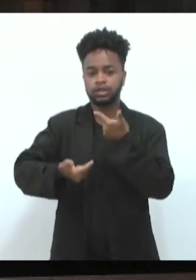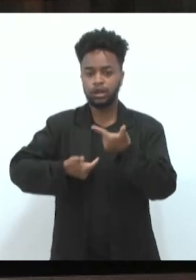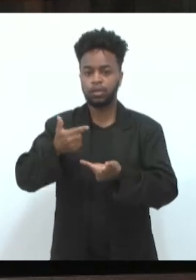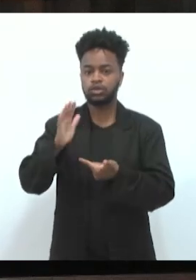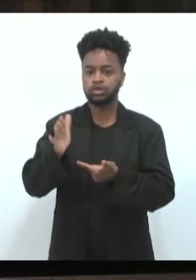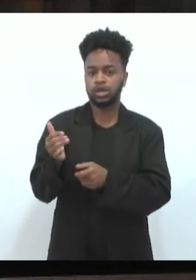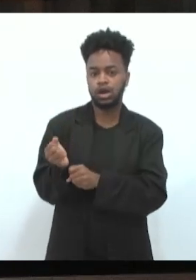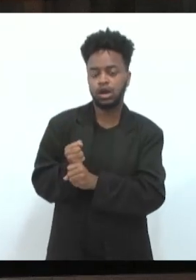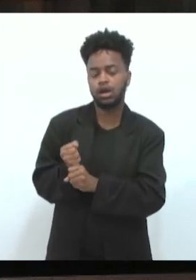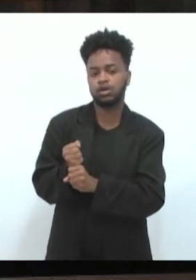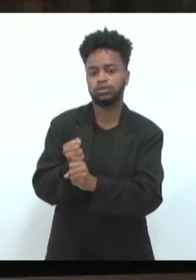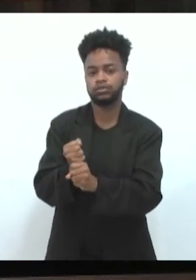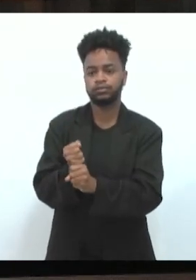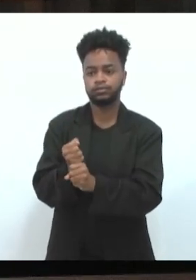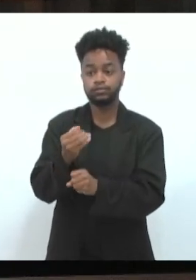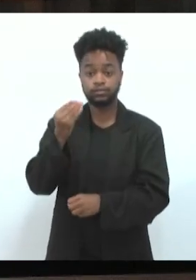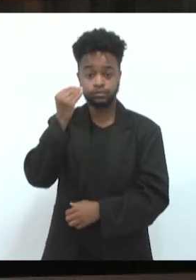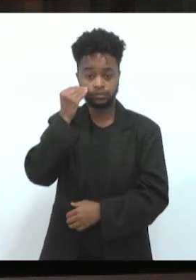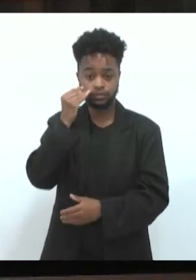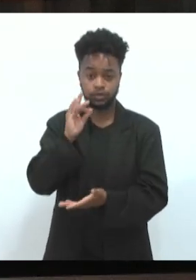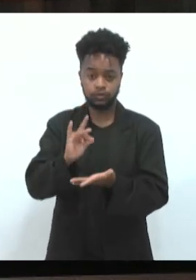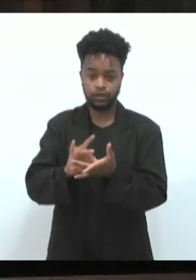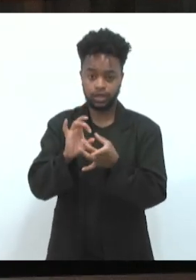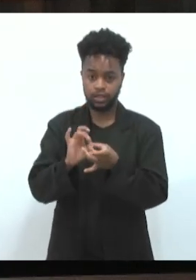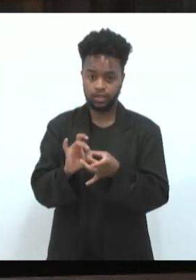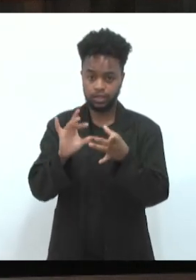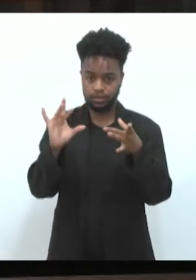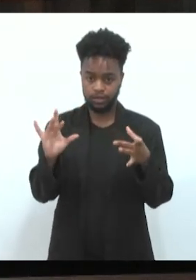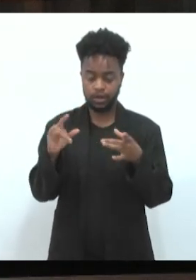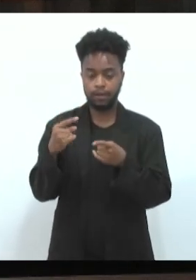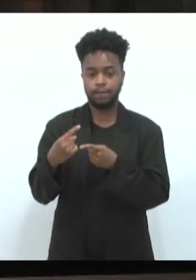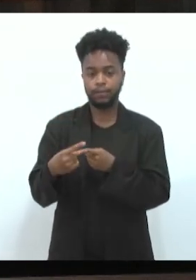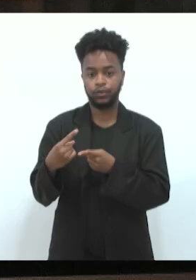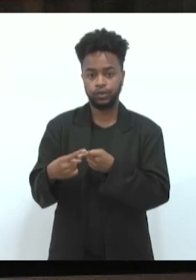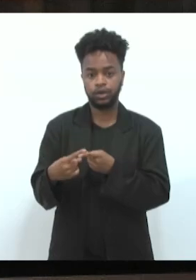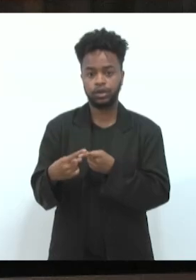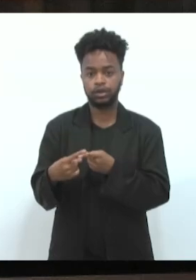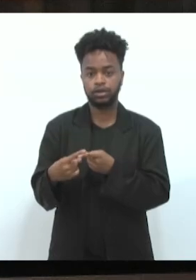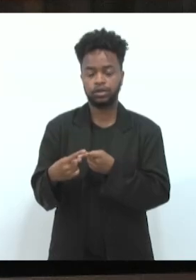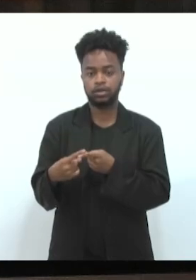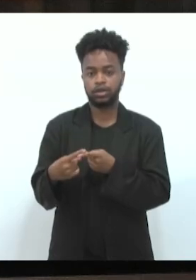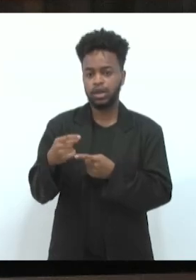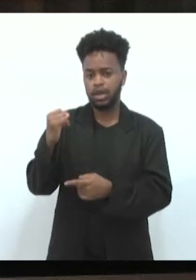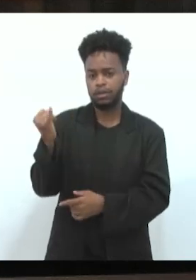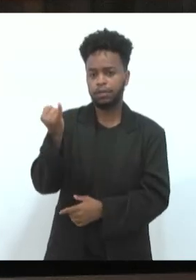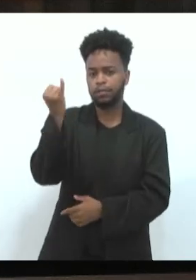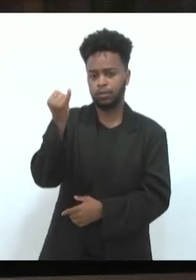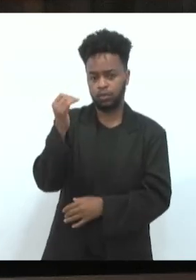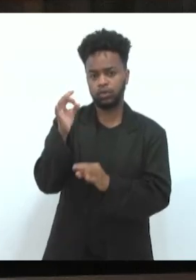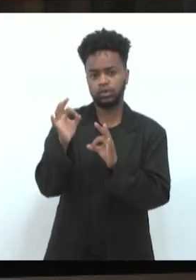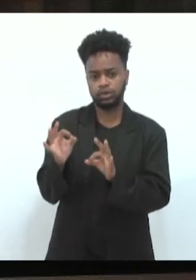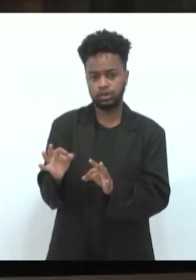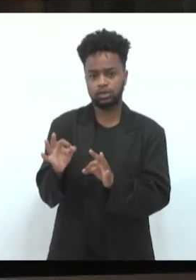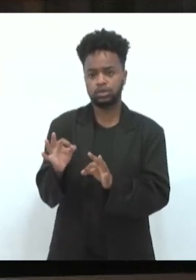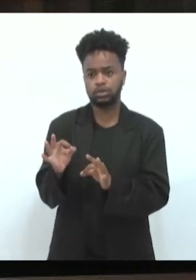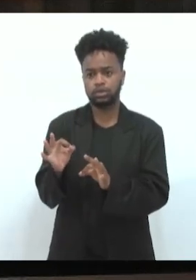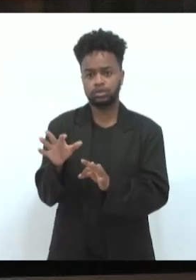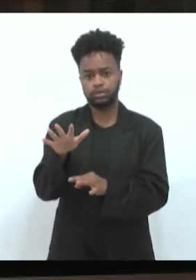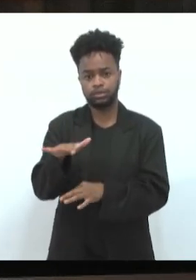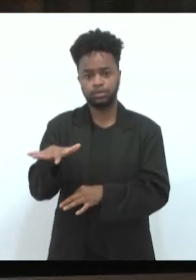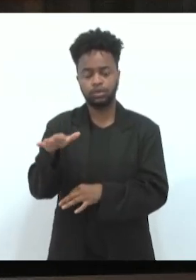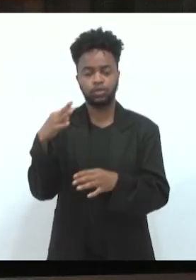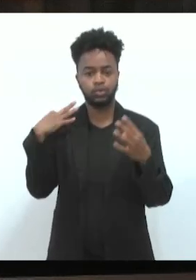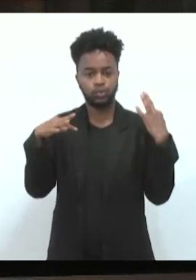tempo para que isto seja liberado, porque também é fundamental para o